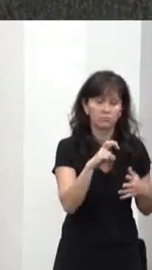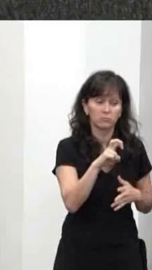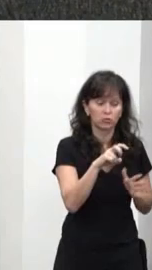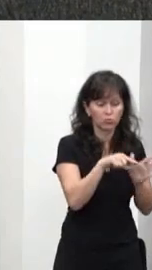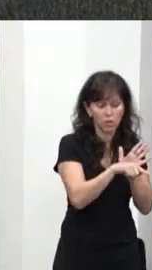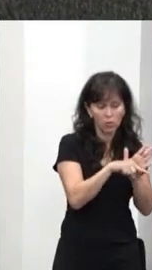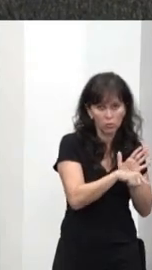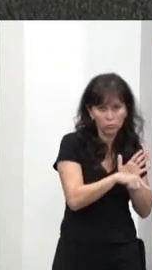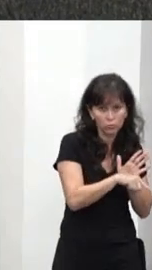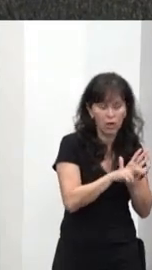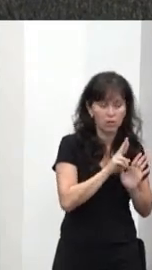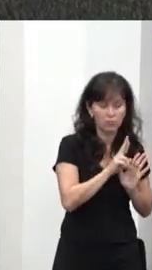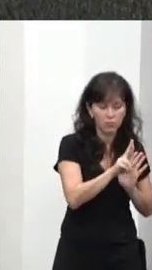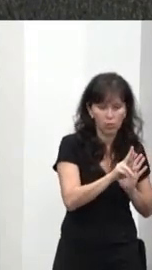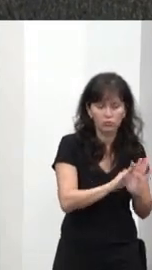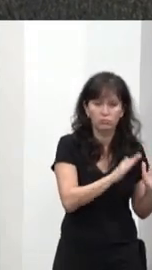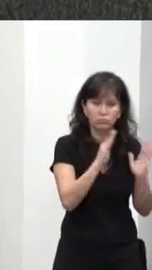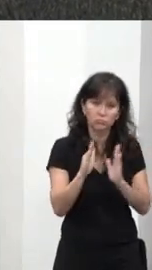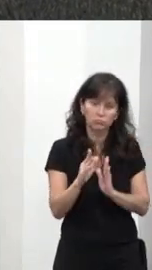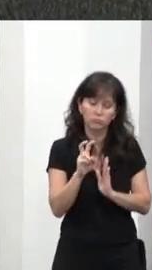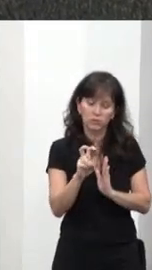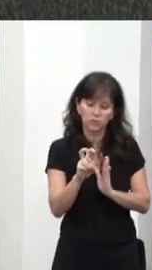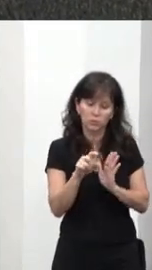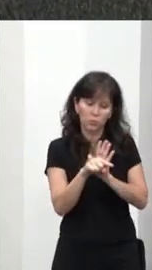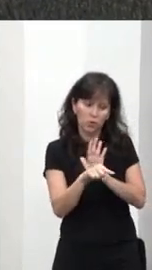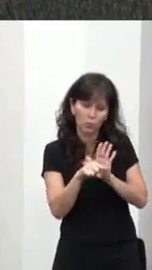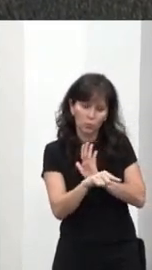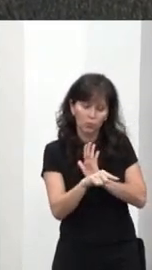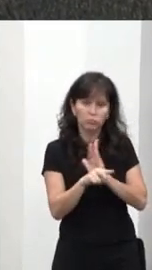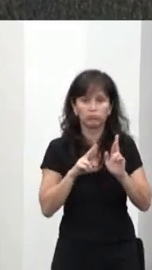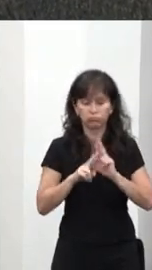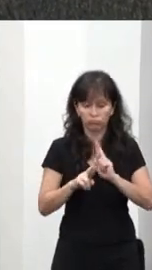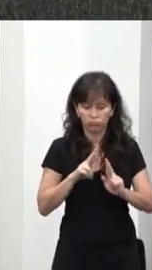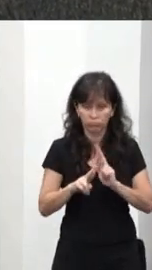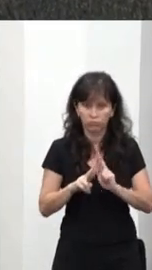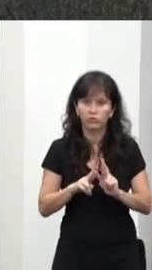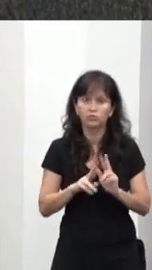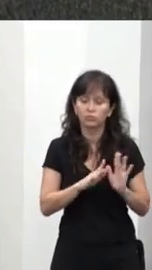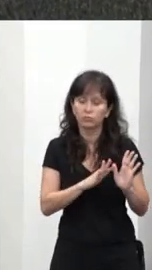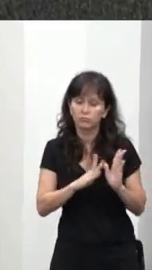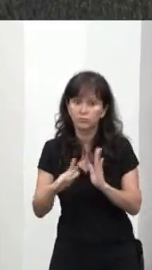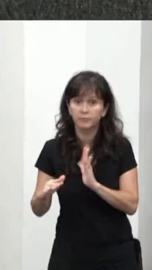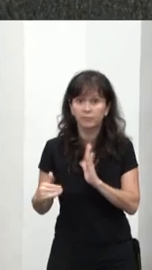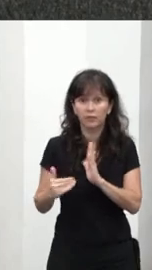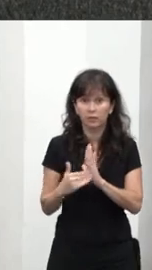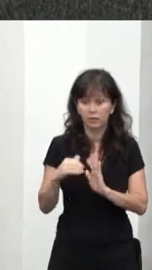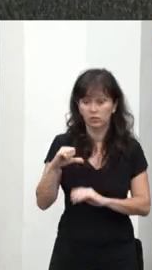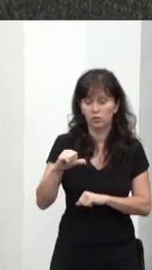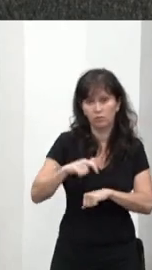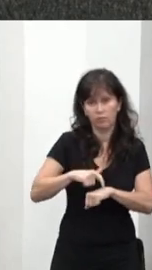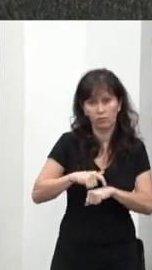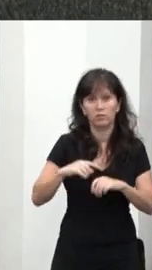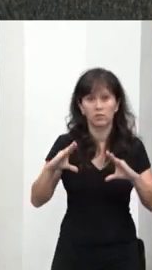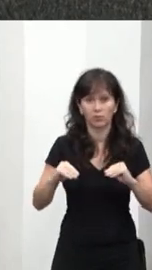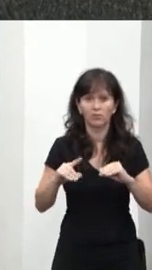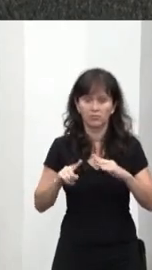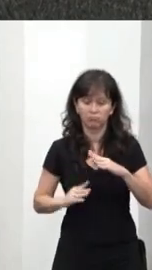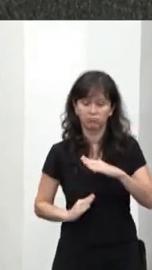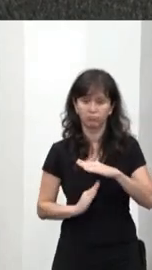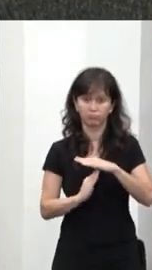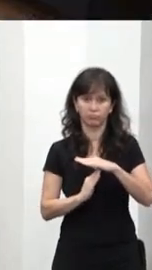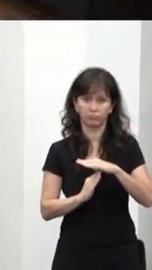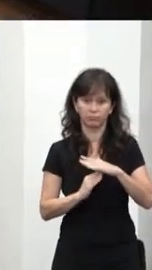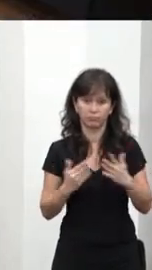responde E vai assim até o horário teto nosso que é 9 horas da noite nesse plenário tá é